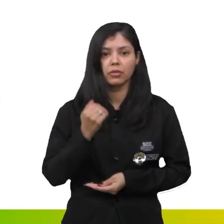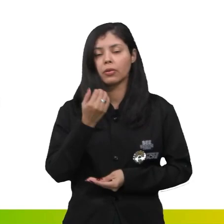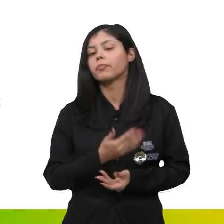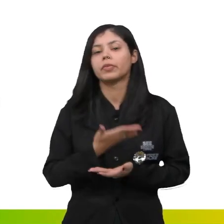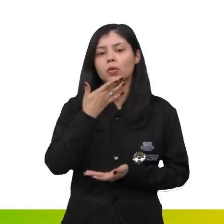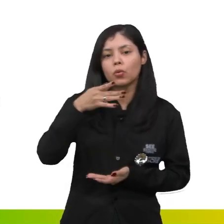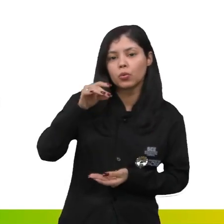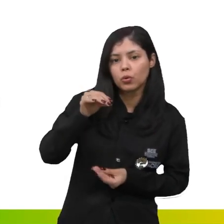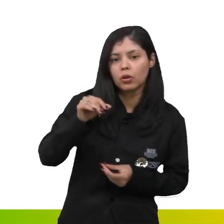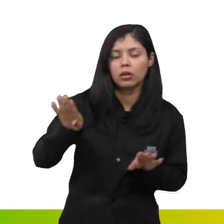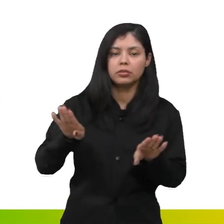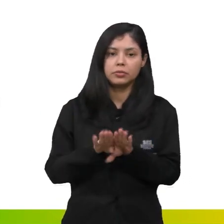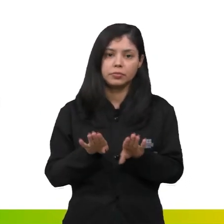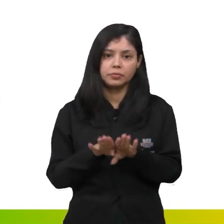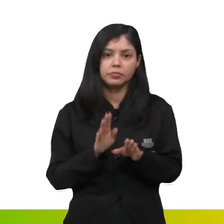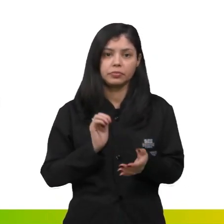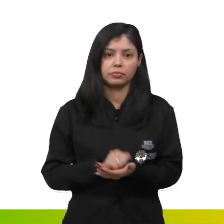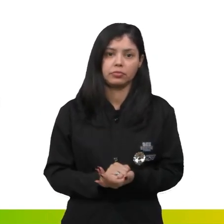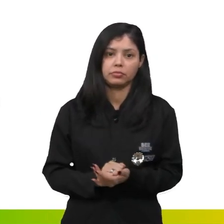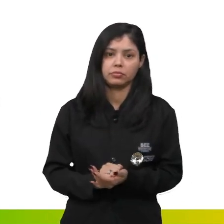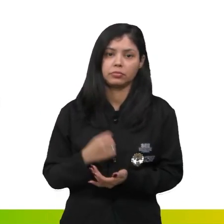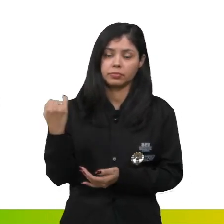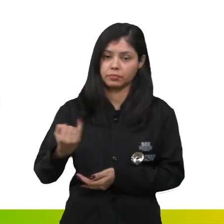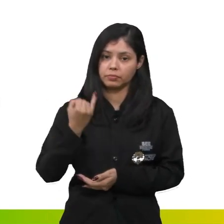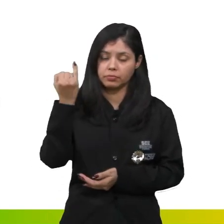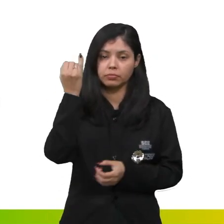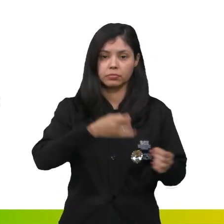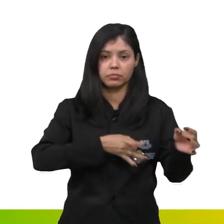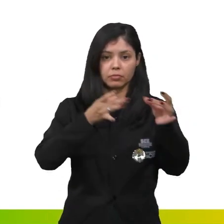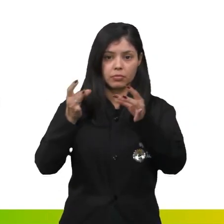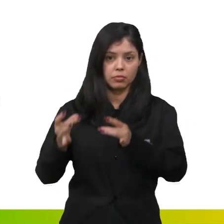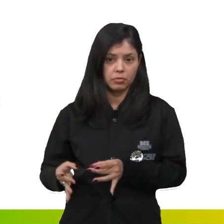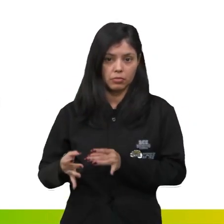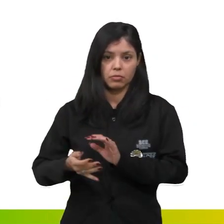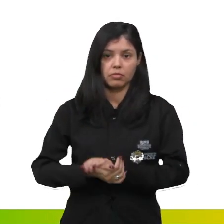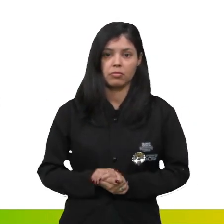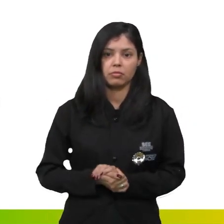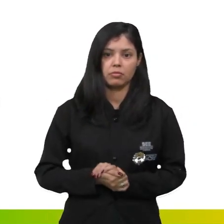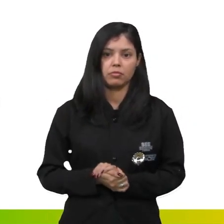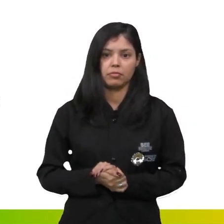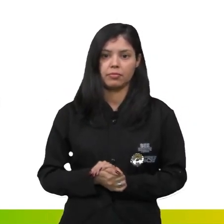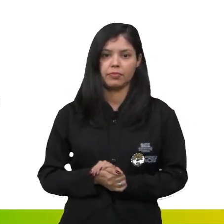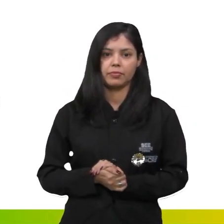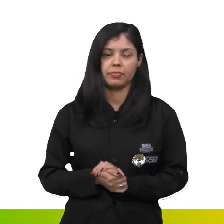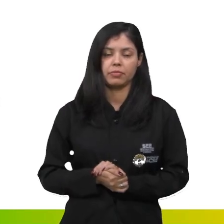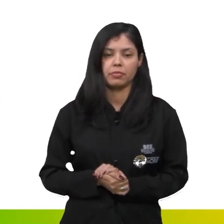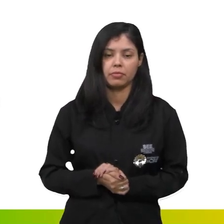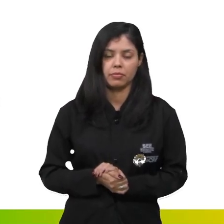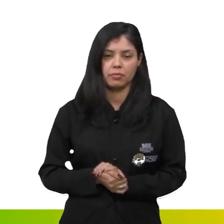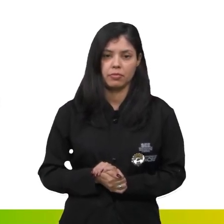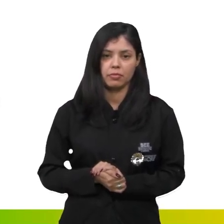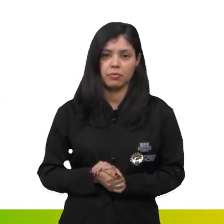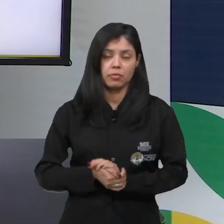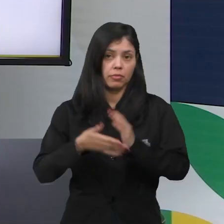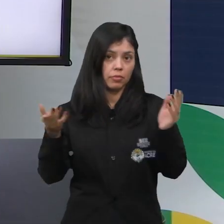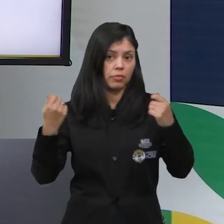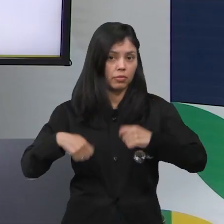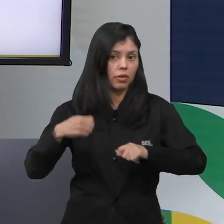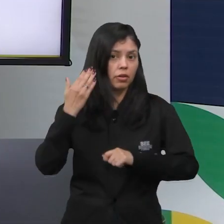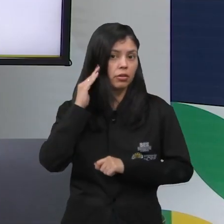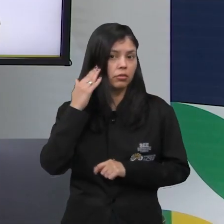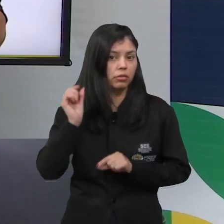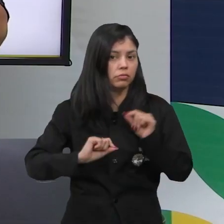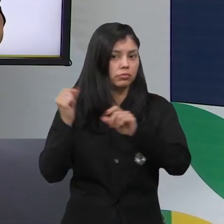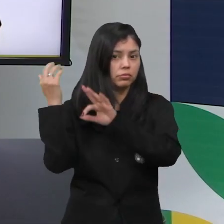açúcar era crucial para o fluxo de mercadorias. Precisamos entender